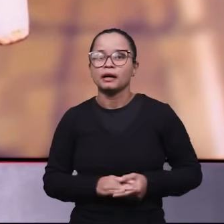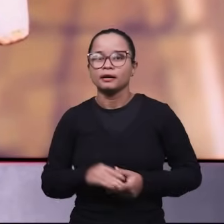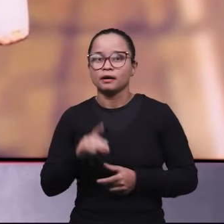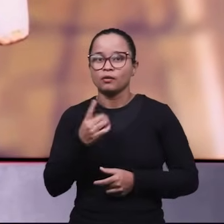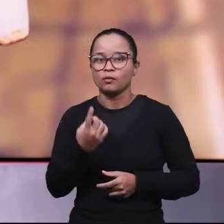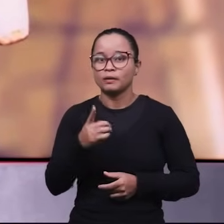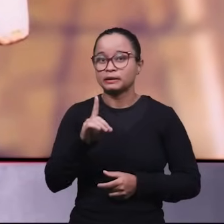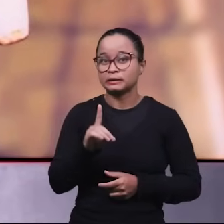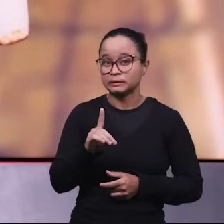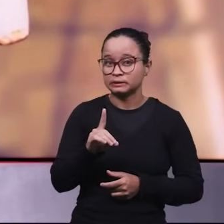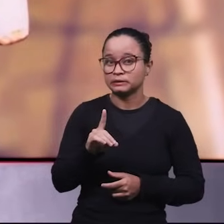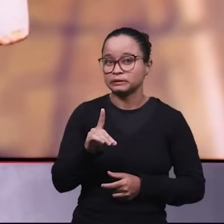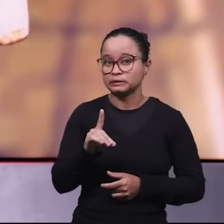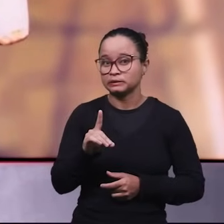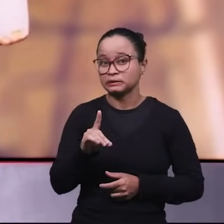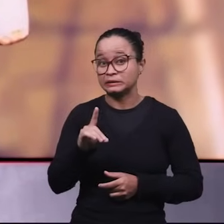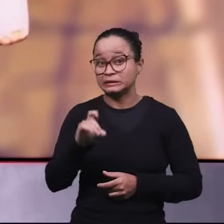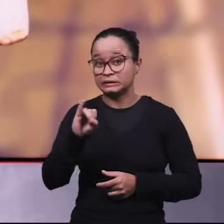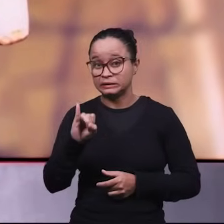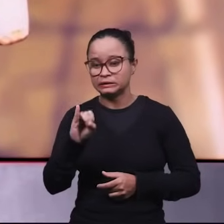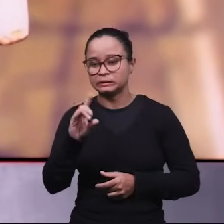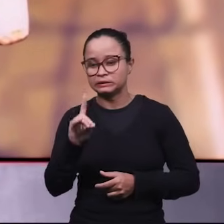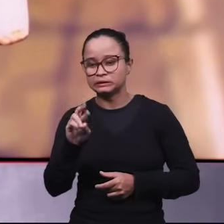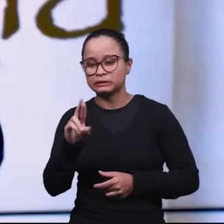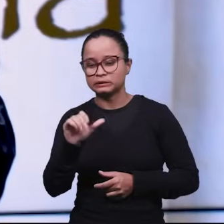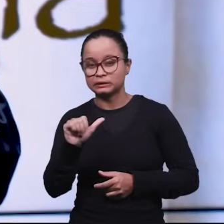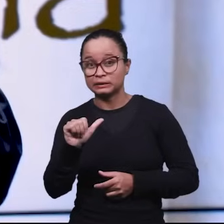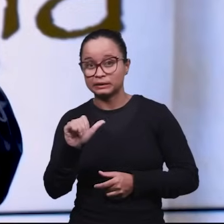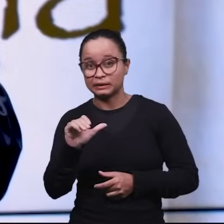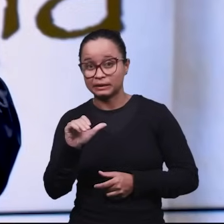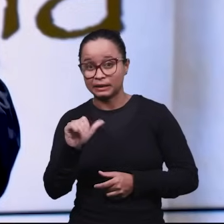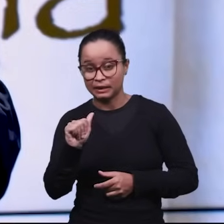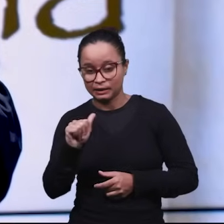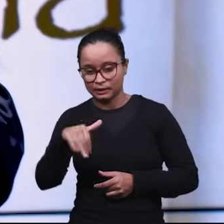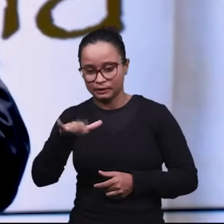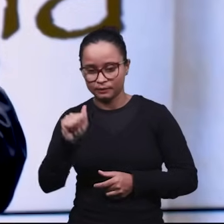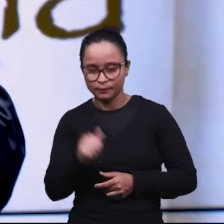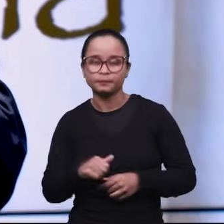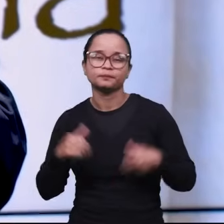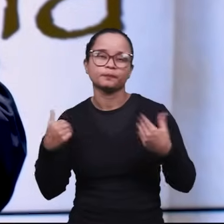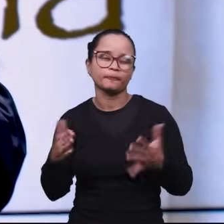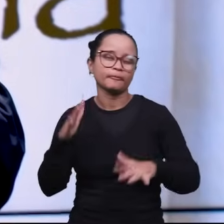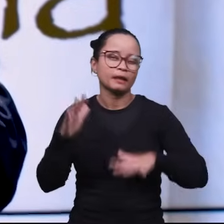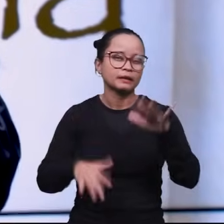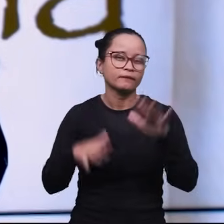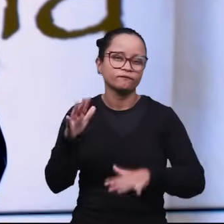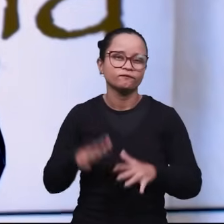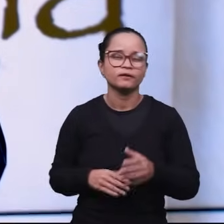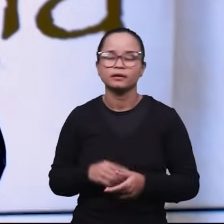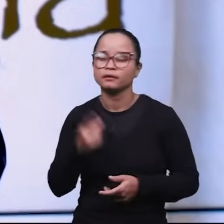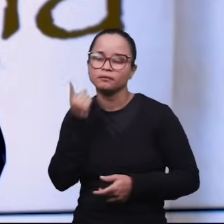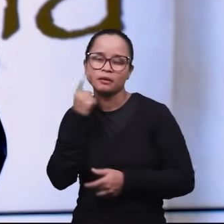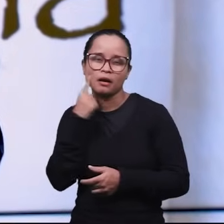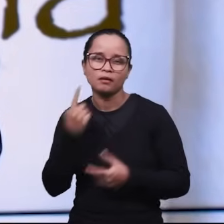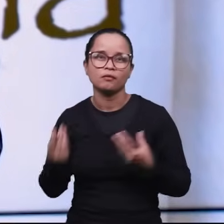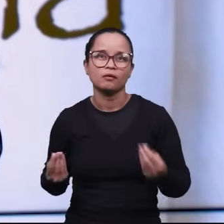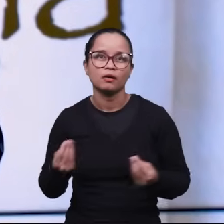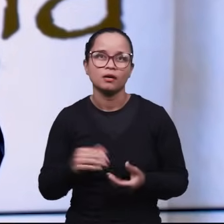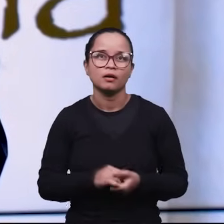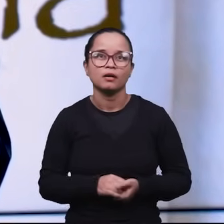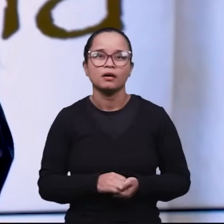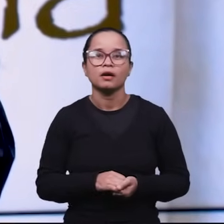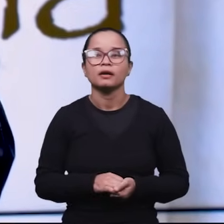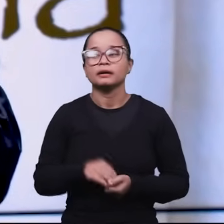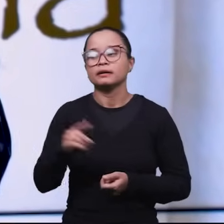didracma, Mateus 17, 24 e 27. Talvez suspeitassem que o mestre